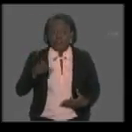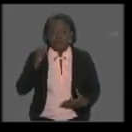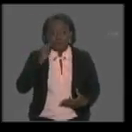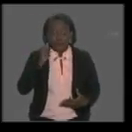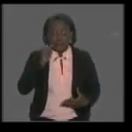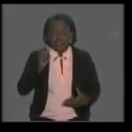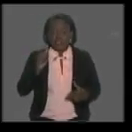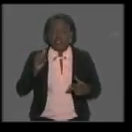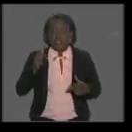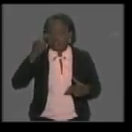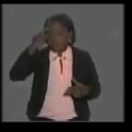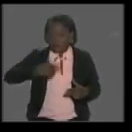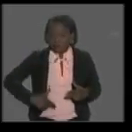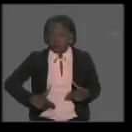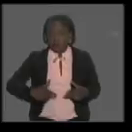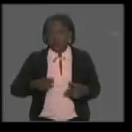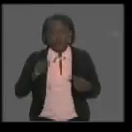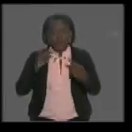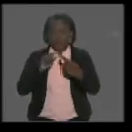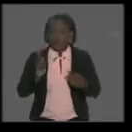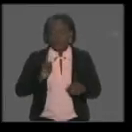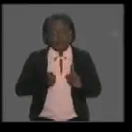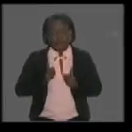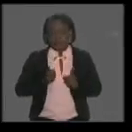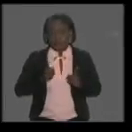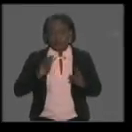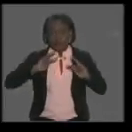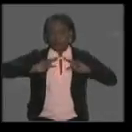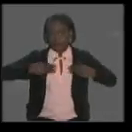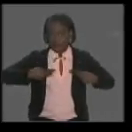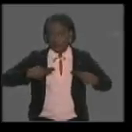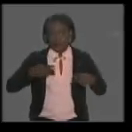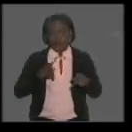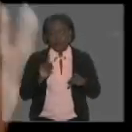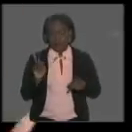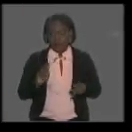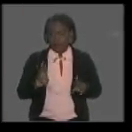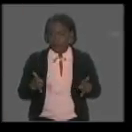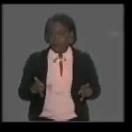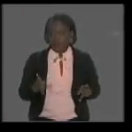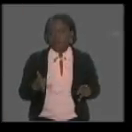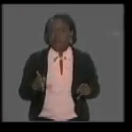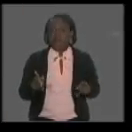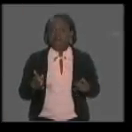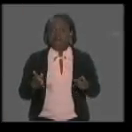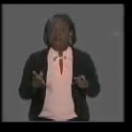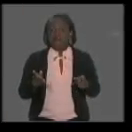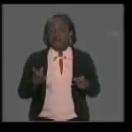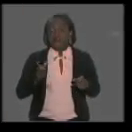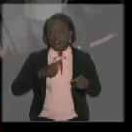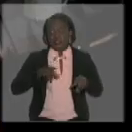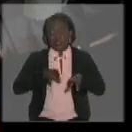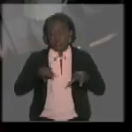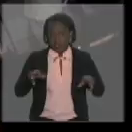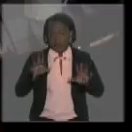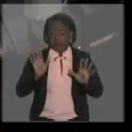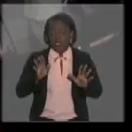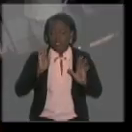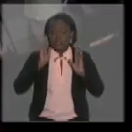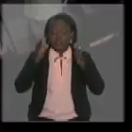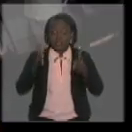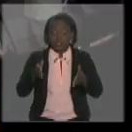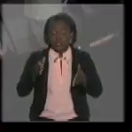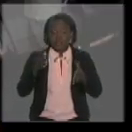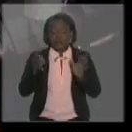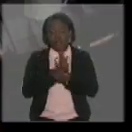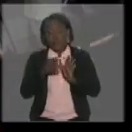referência de mulheridade que não está associada a mulheres trans, ou travestis, ou transexuais, ou trans, né? De maneira geral, vem de uma perspectiva